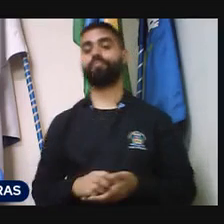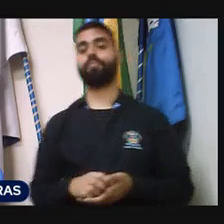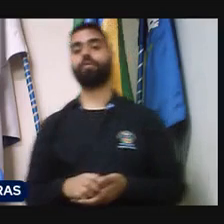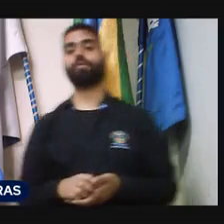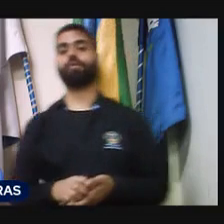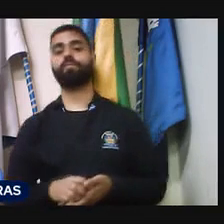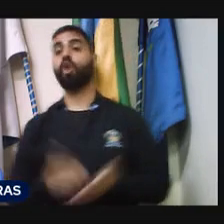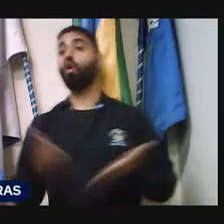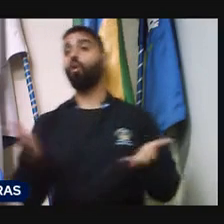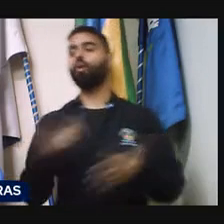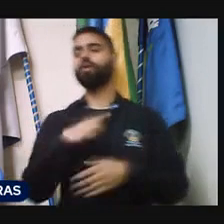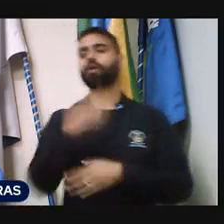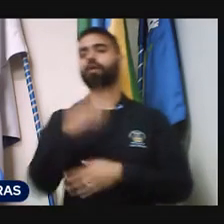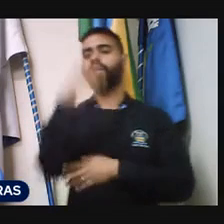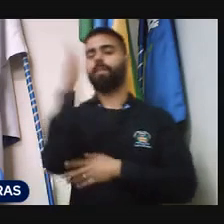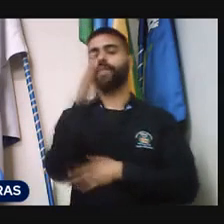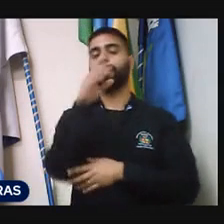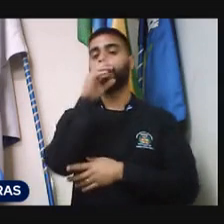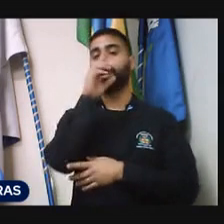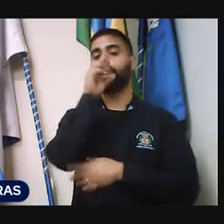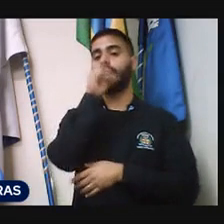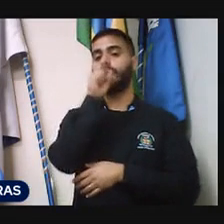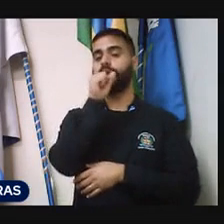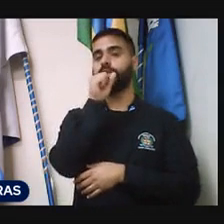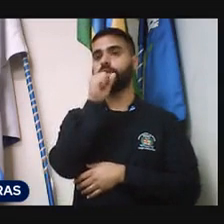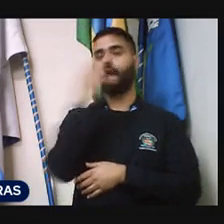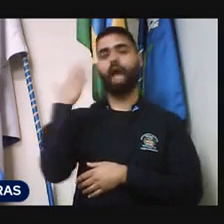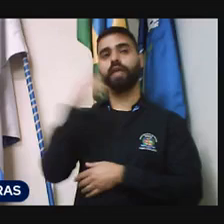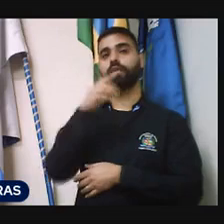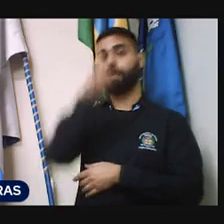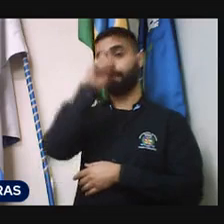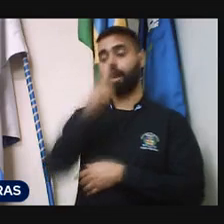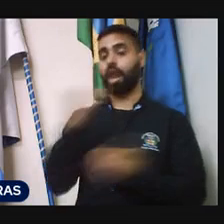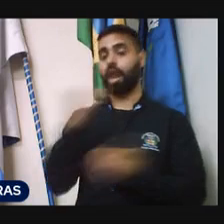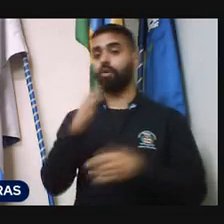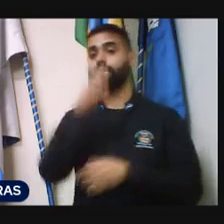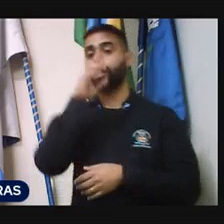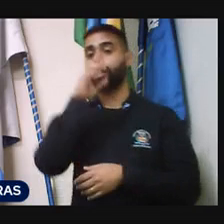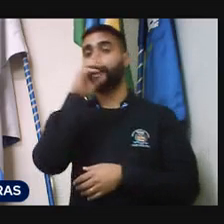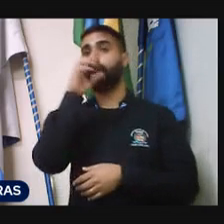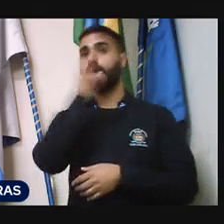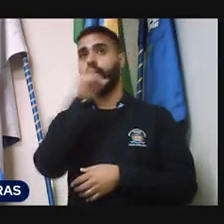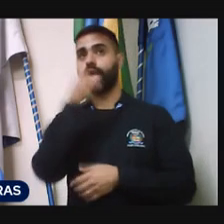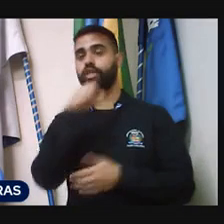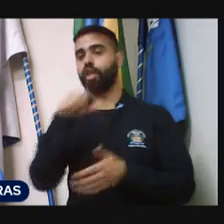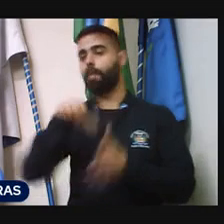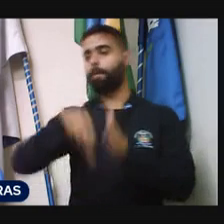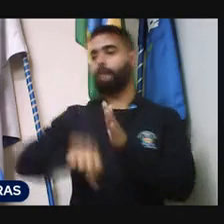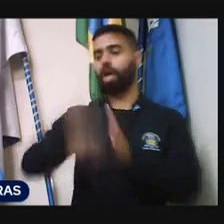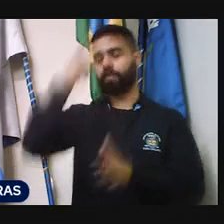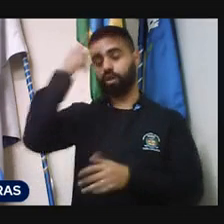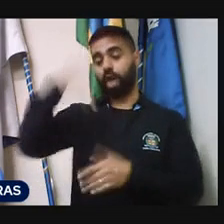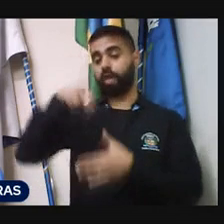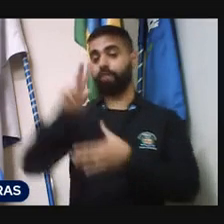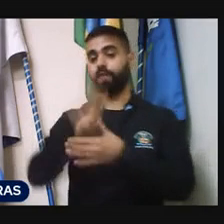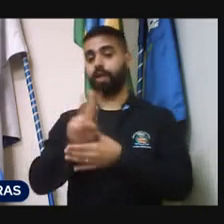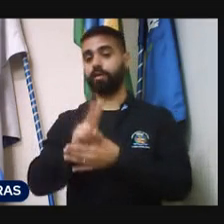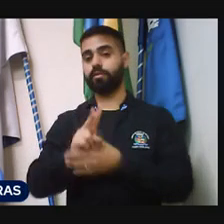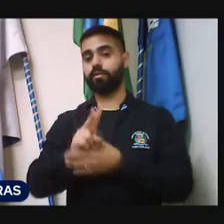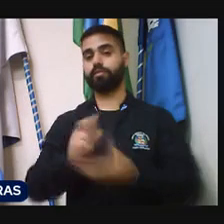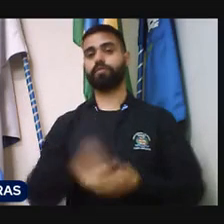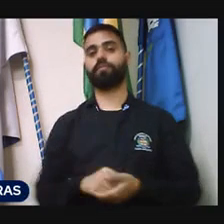a bandeira laranja Estávamos na amarela Já estamos na laranja comp horas de quadro aqui em Valença